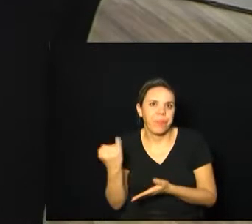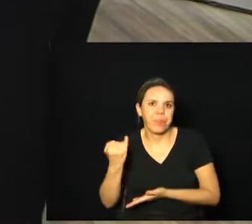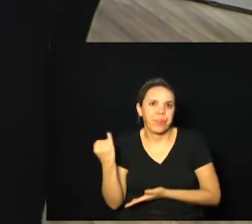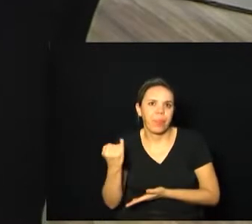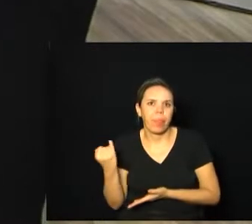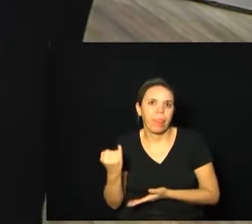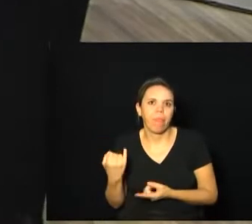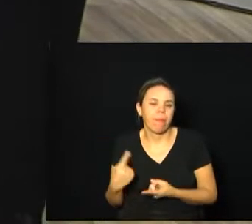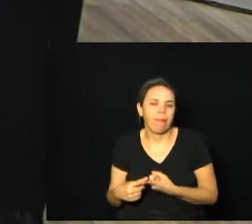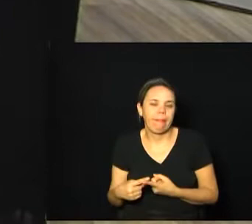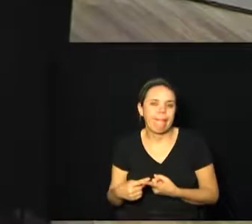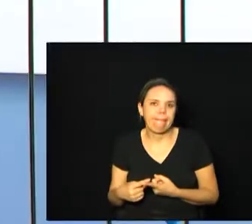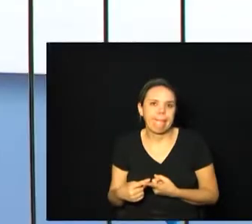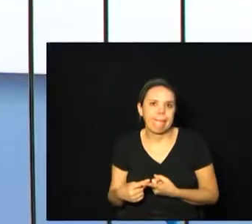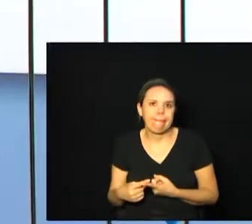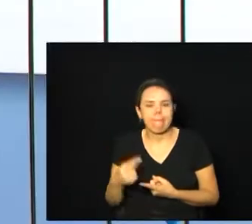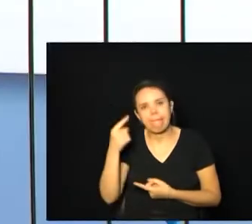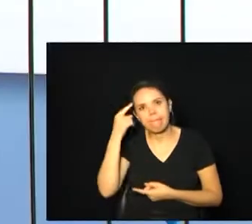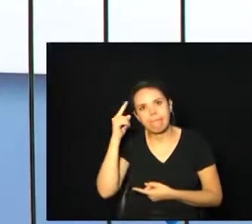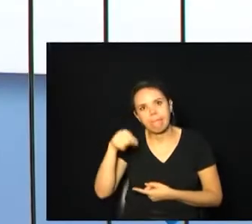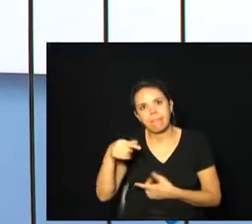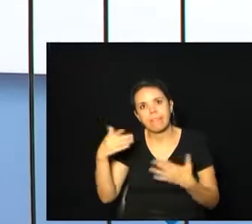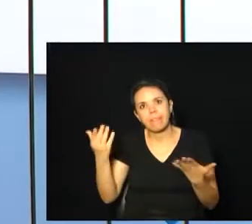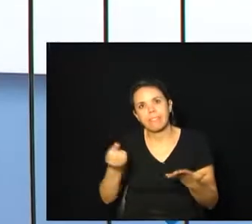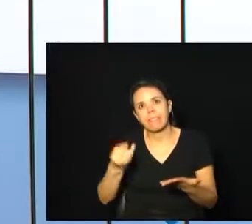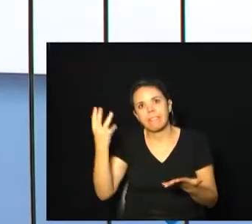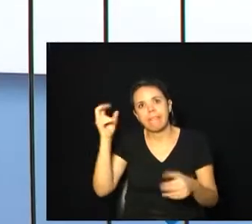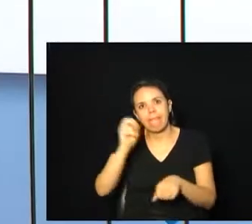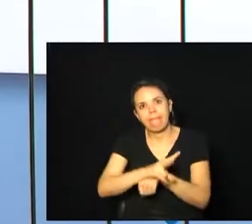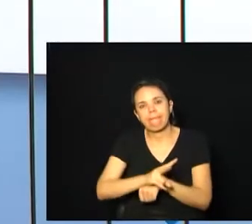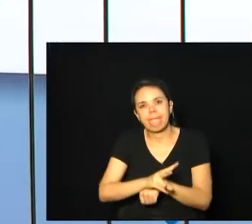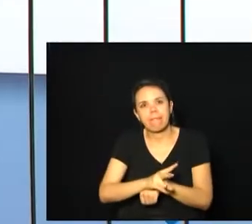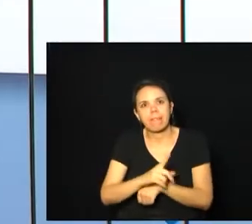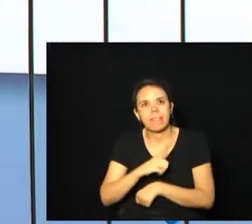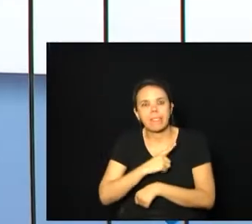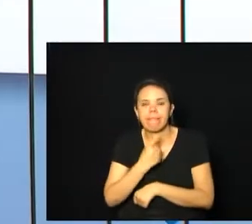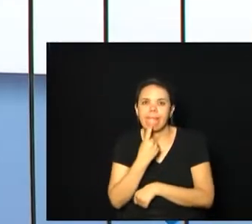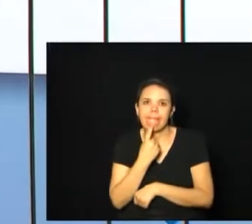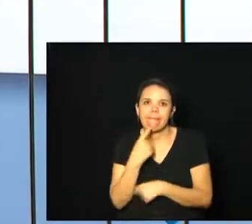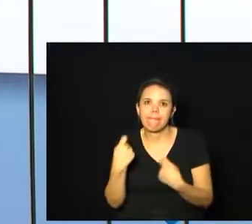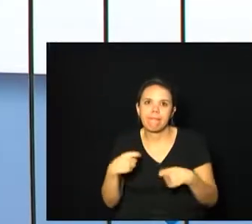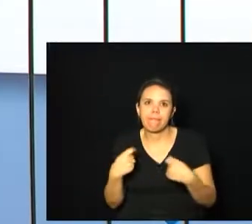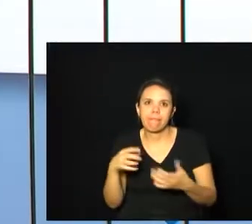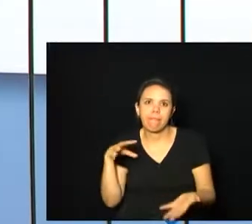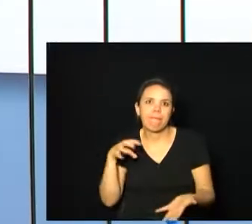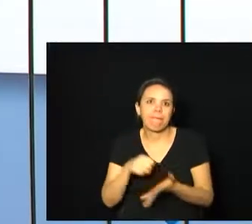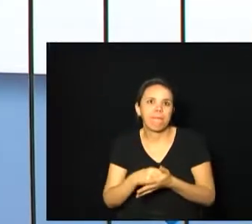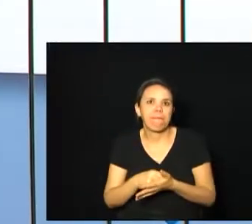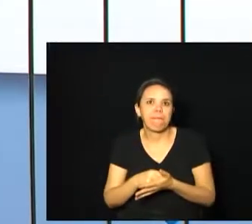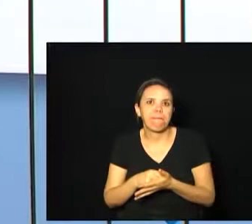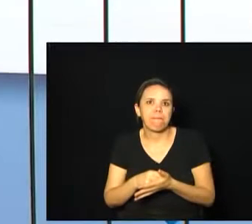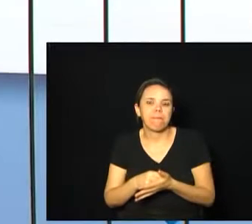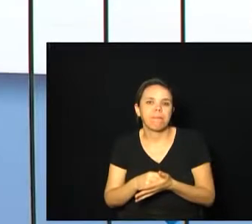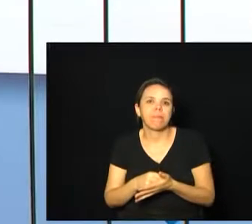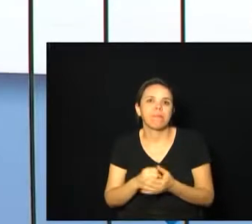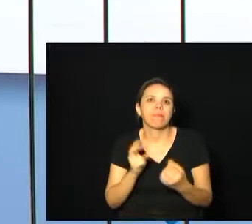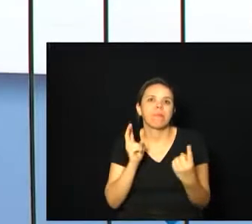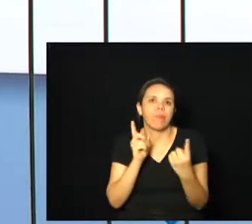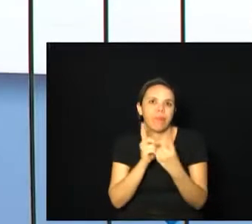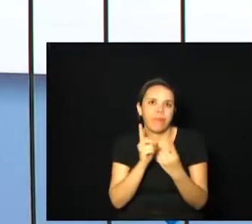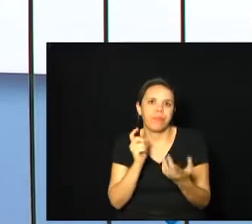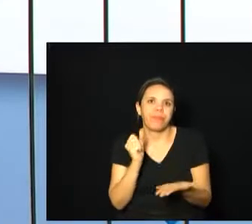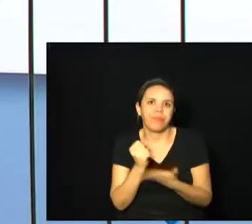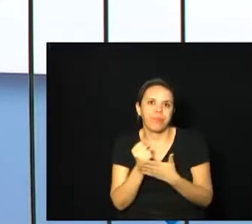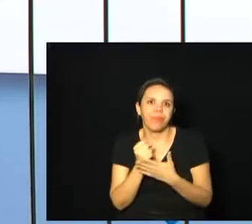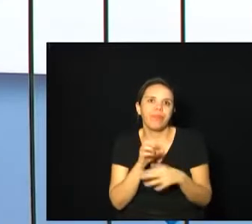importante, Gabriel, porque dá a ideia de quantas vagas a Campinas precisa preencher para suprir a